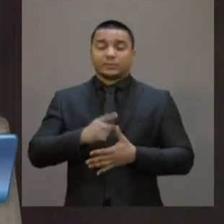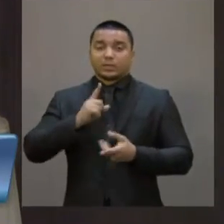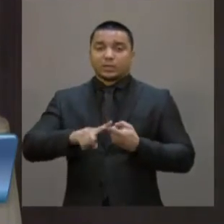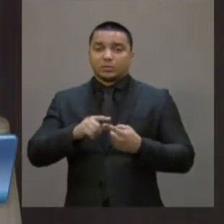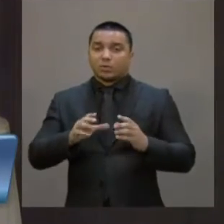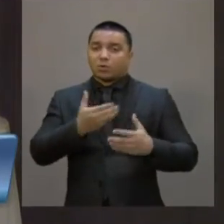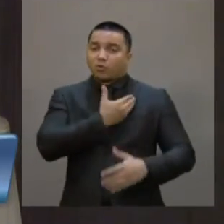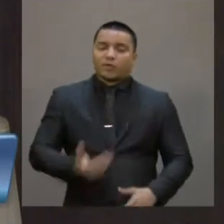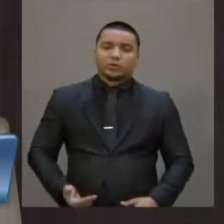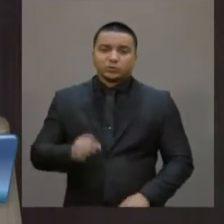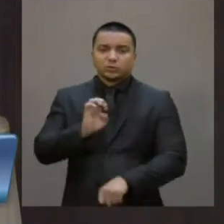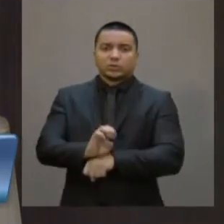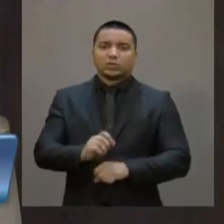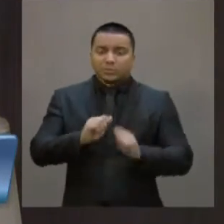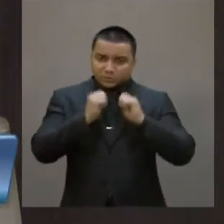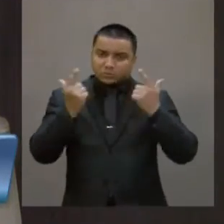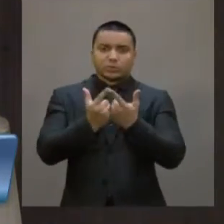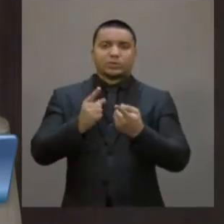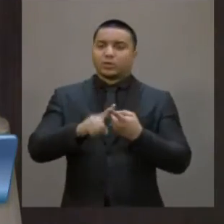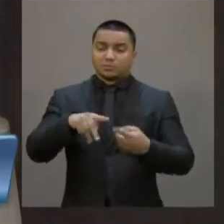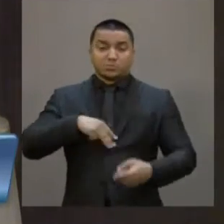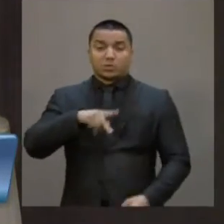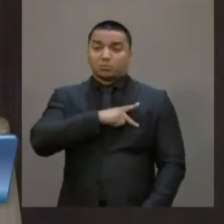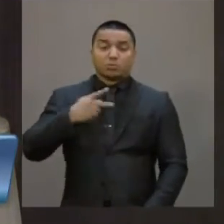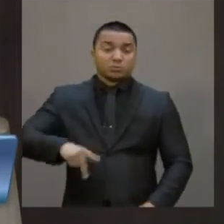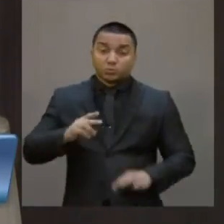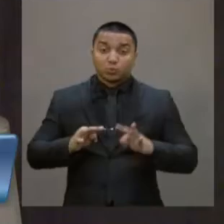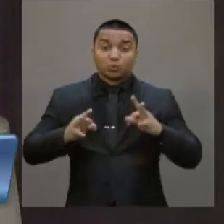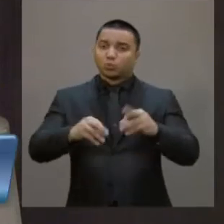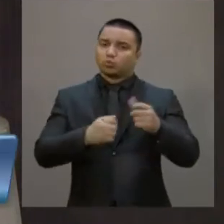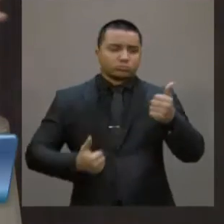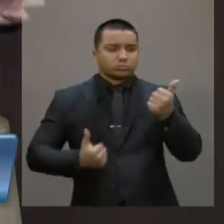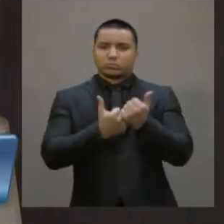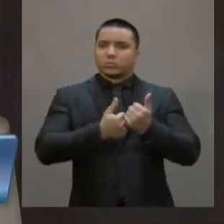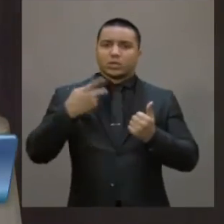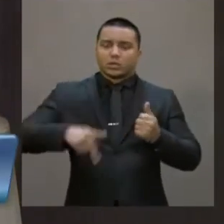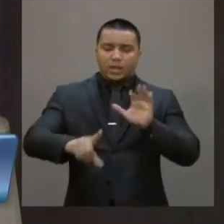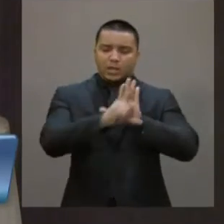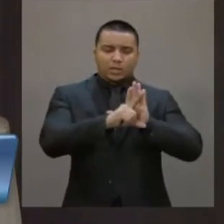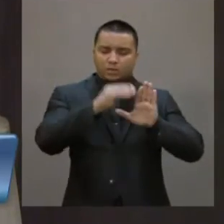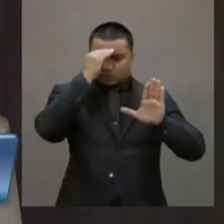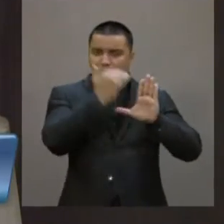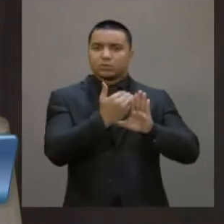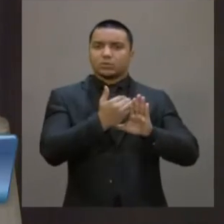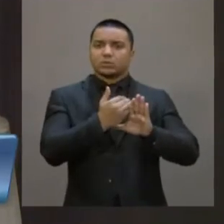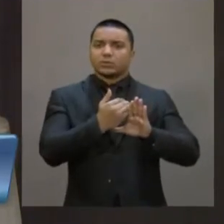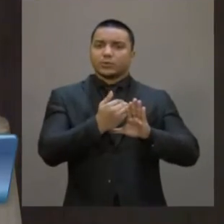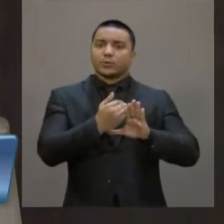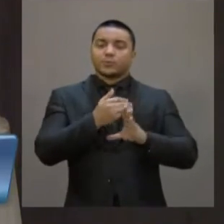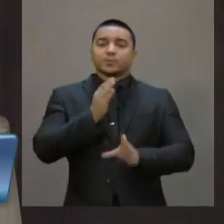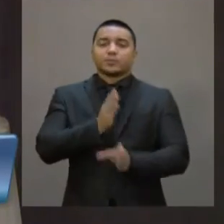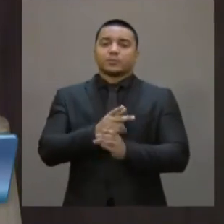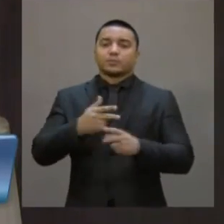manifestação do governador do Estado, a manifestação da Assembleia, a manifestação do Ministério Público do Estado, ou seja, né, a manifestação das